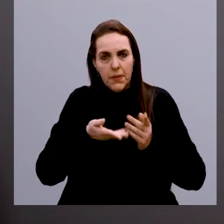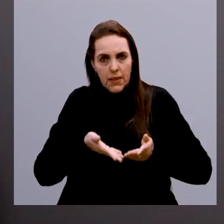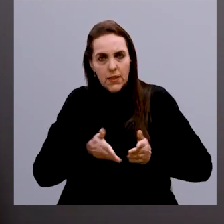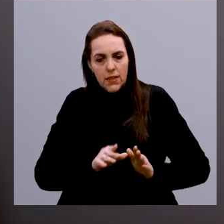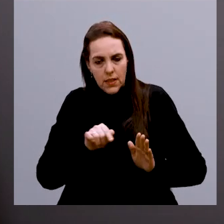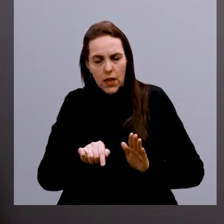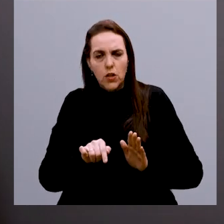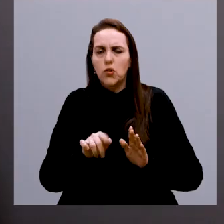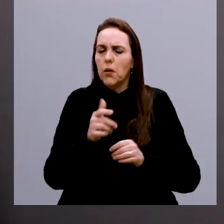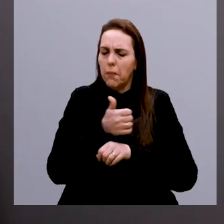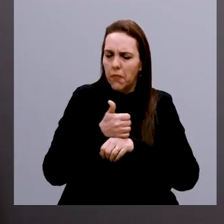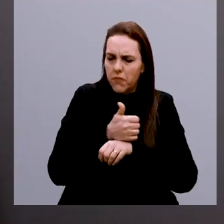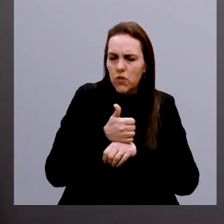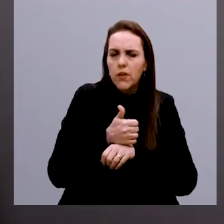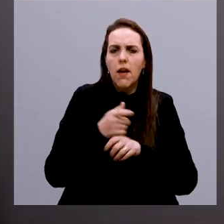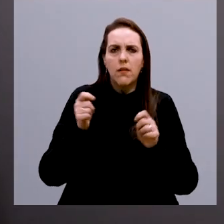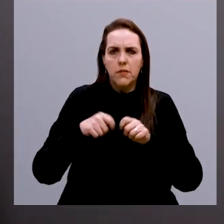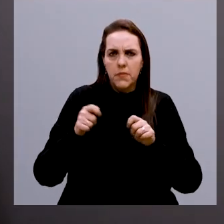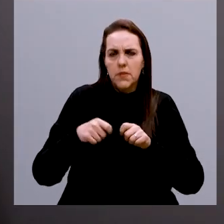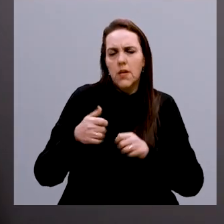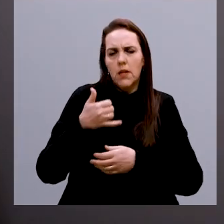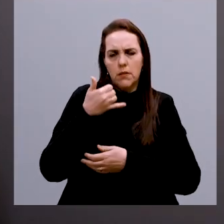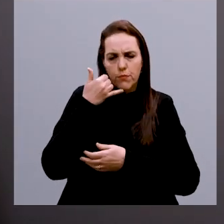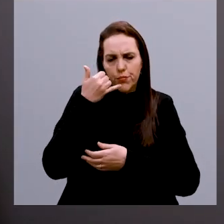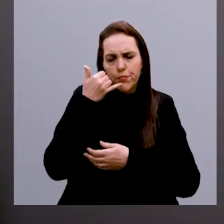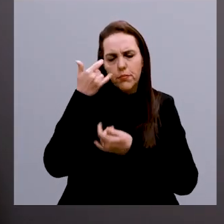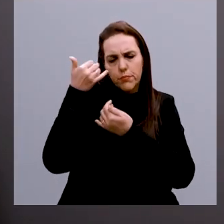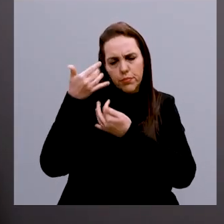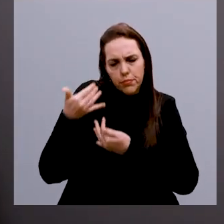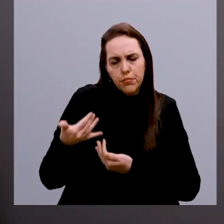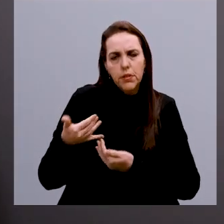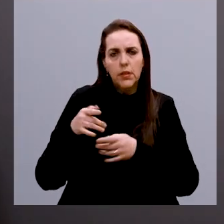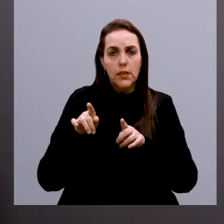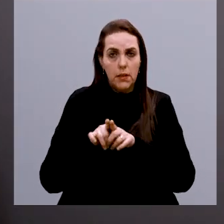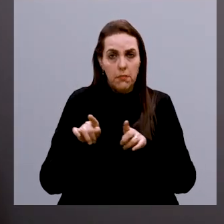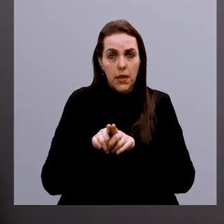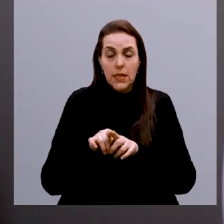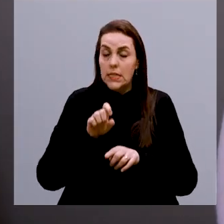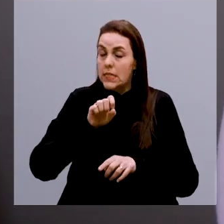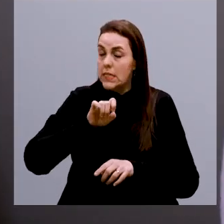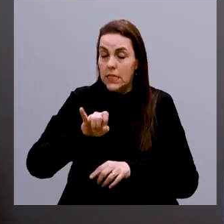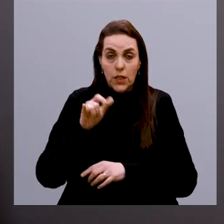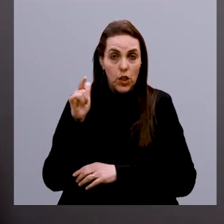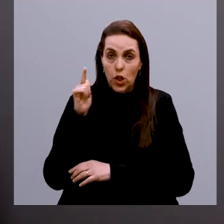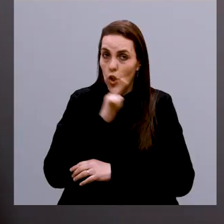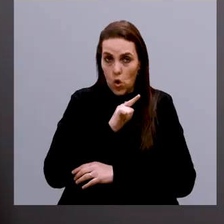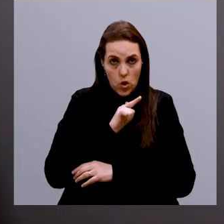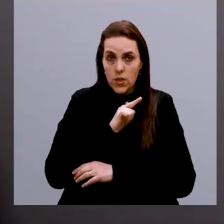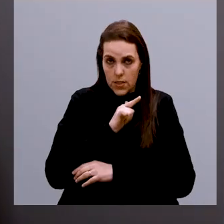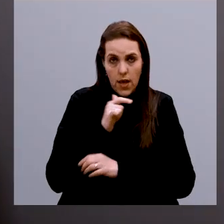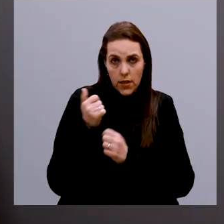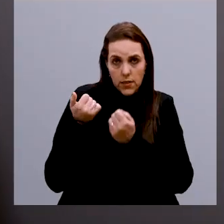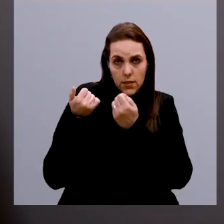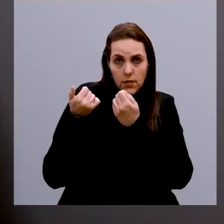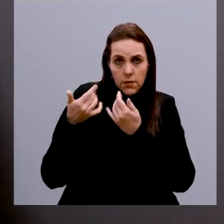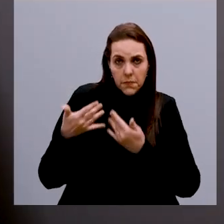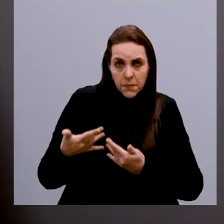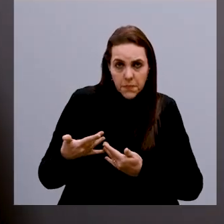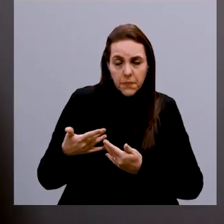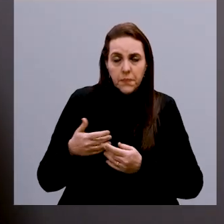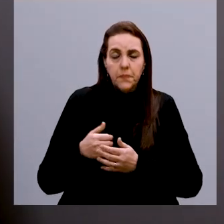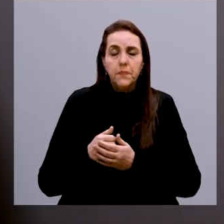A gente tem profissionais, né? Ali capacitados para dar orientação por telefone. Se a gente não conseguir...